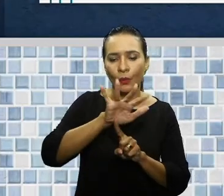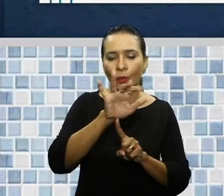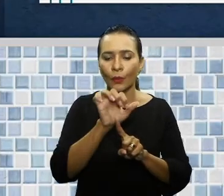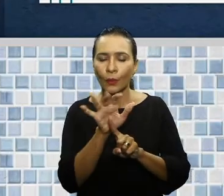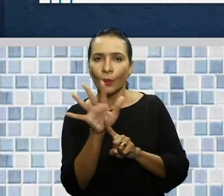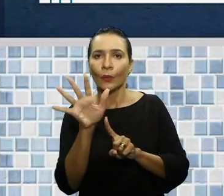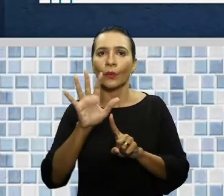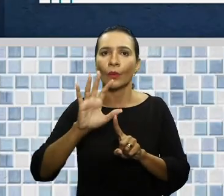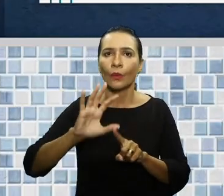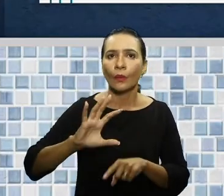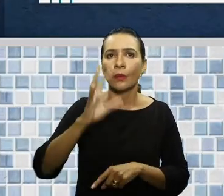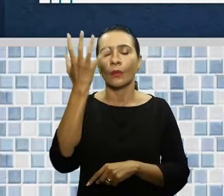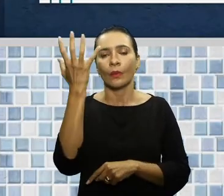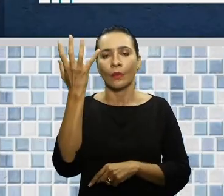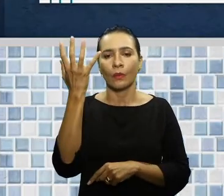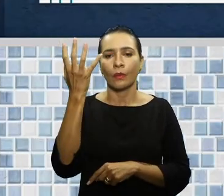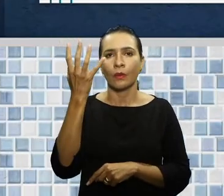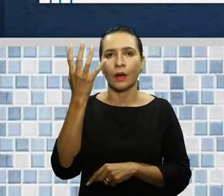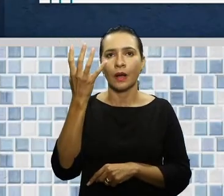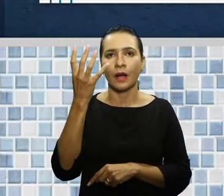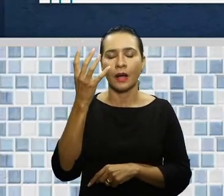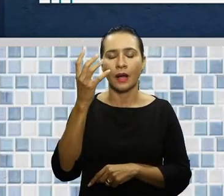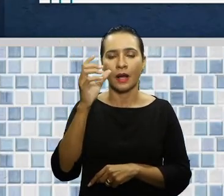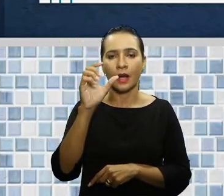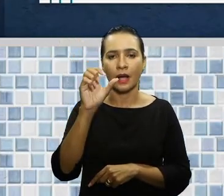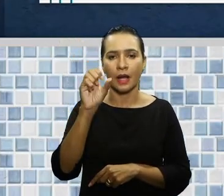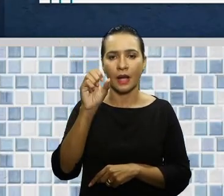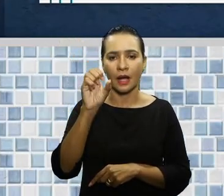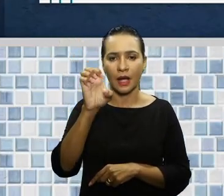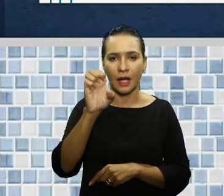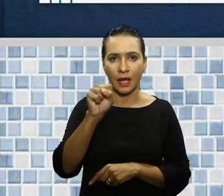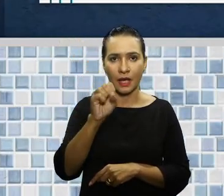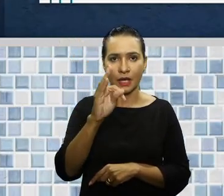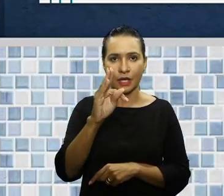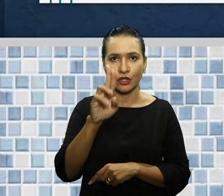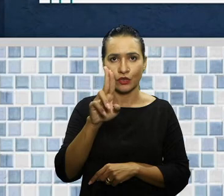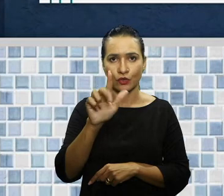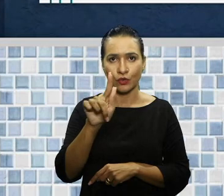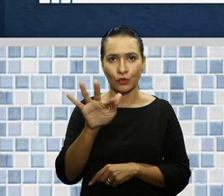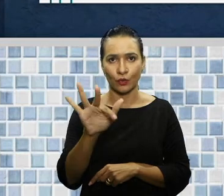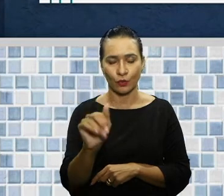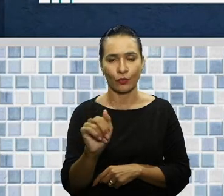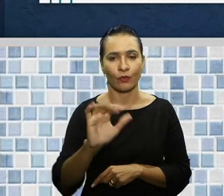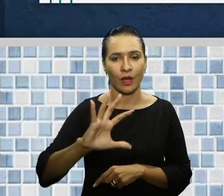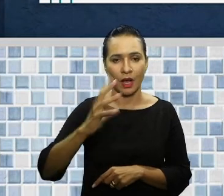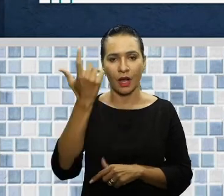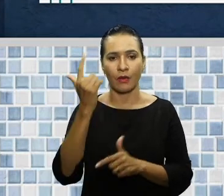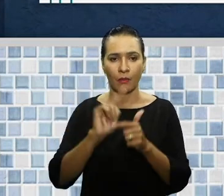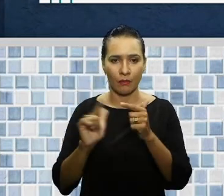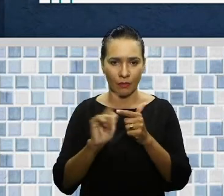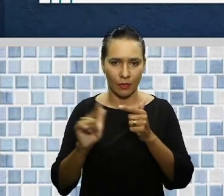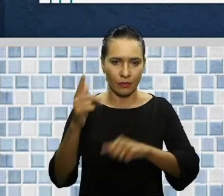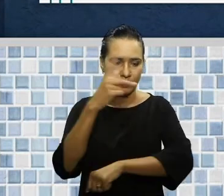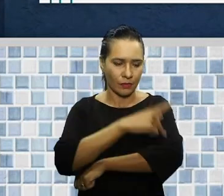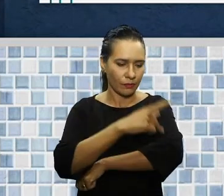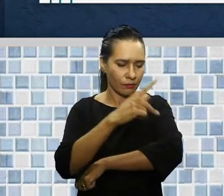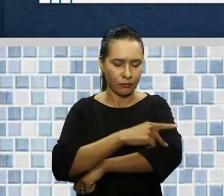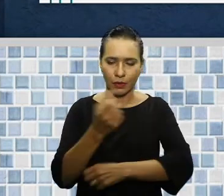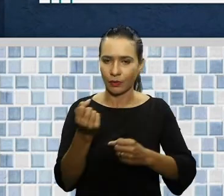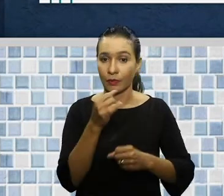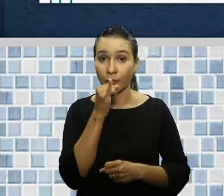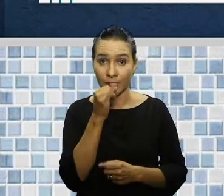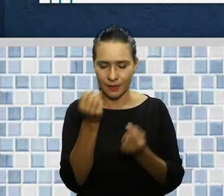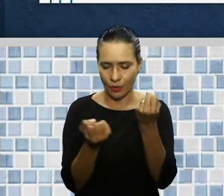efeito estufa, eles são formados principalmente pela queima do petróleo, né, com os automóveis